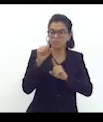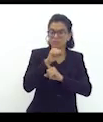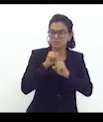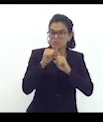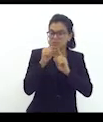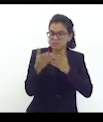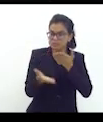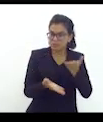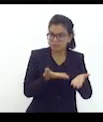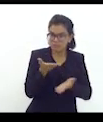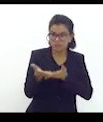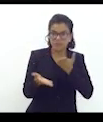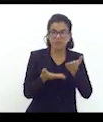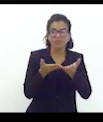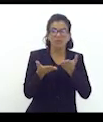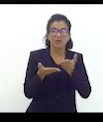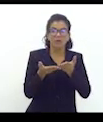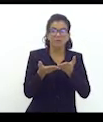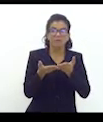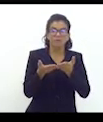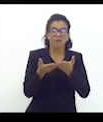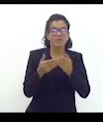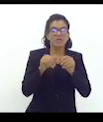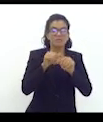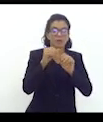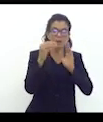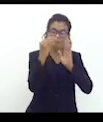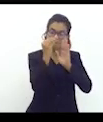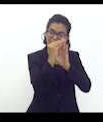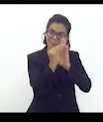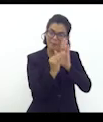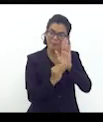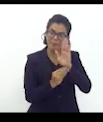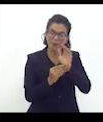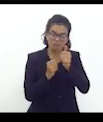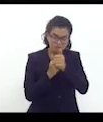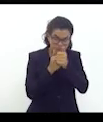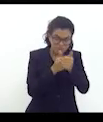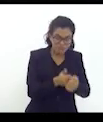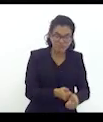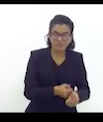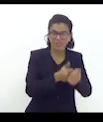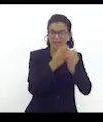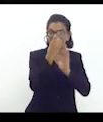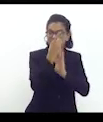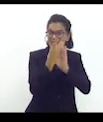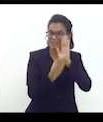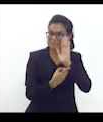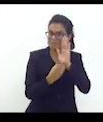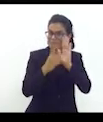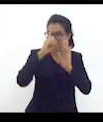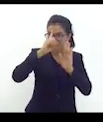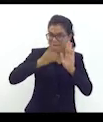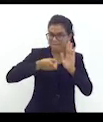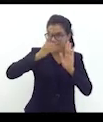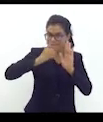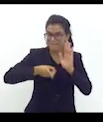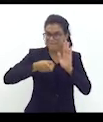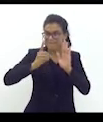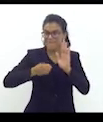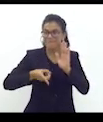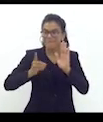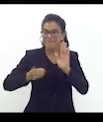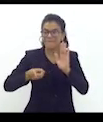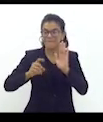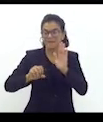e esse reordenamento ele segue as diretrizes que são estabelecidas no marco legal